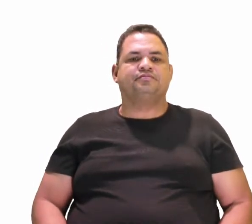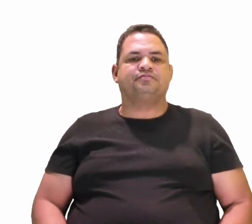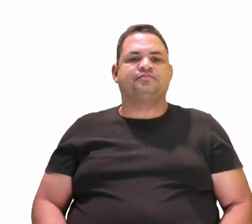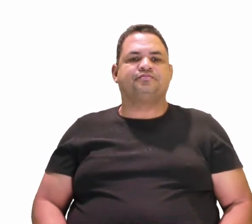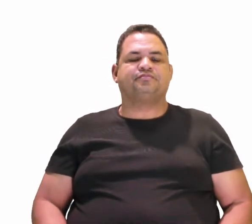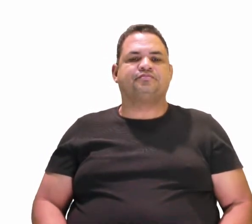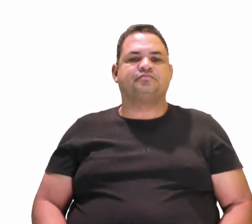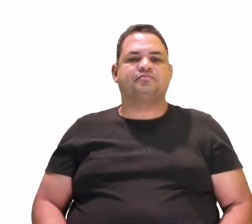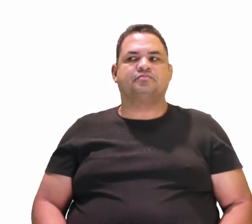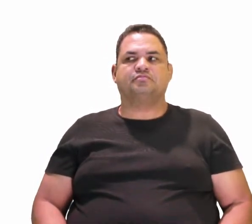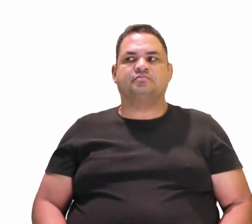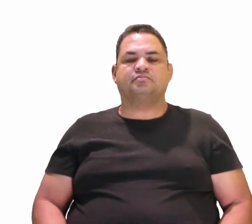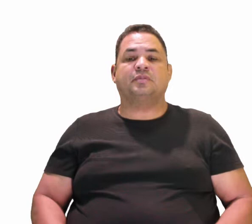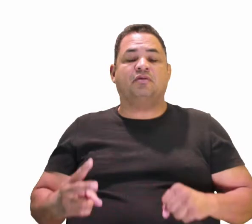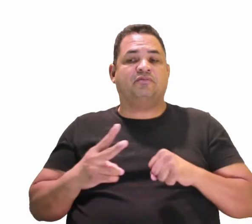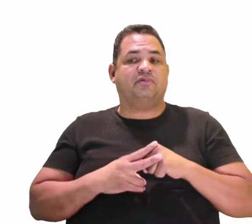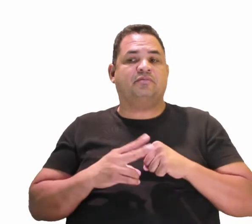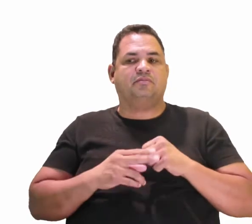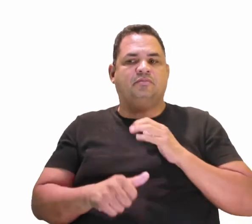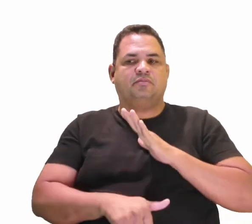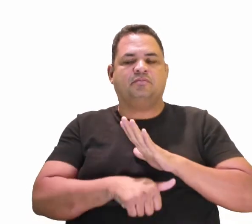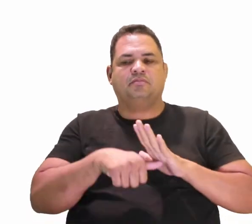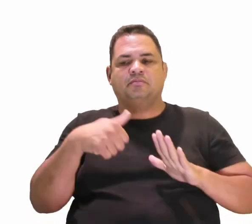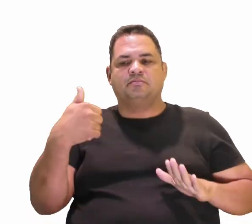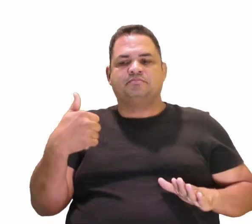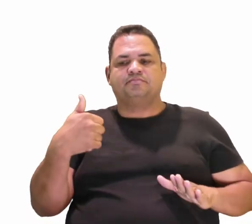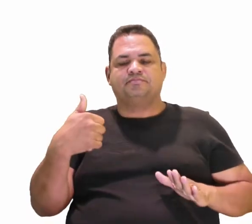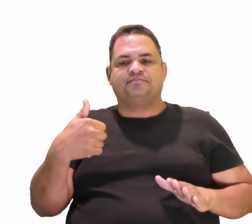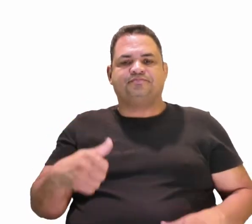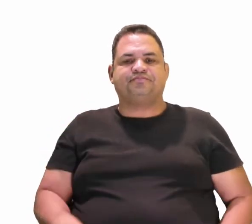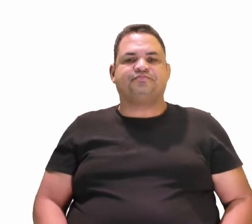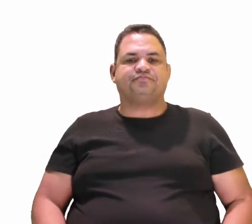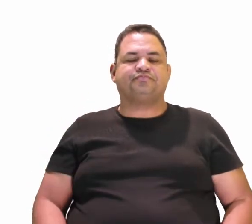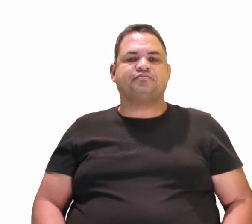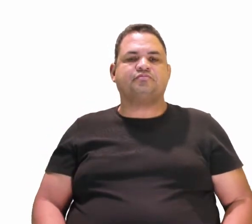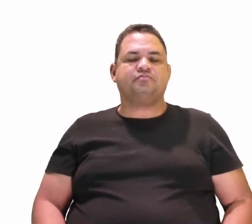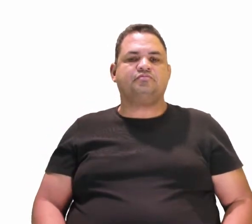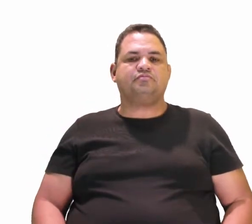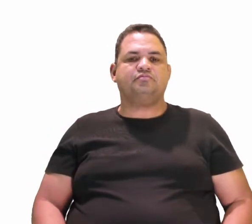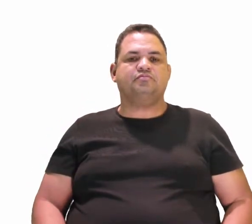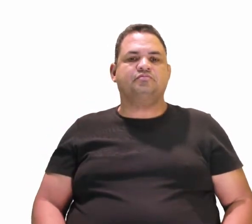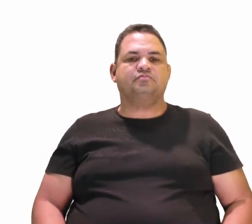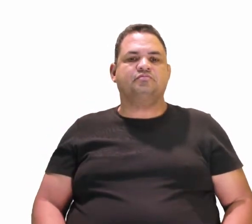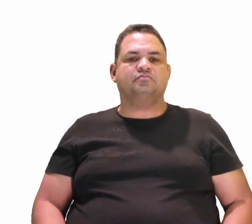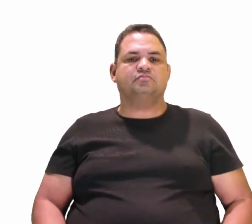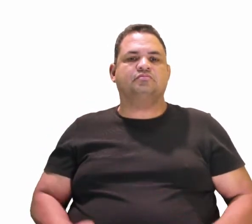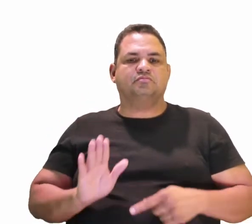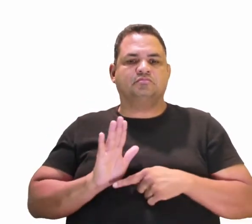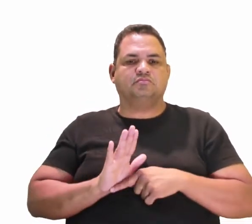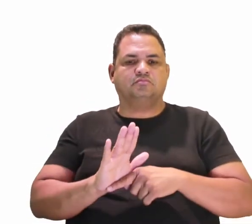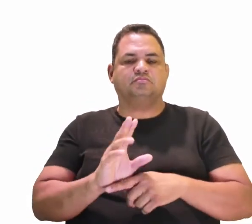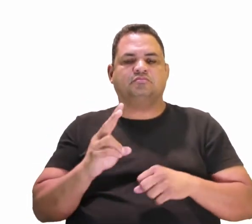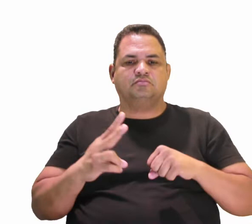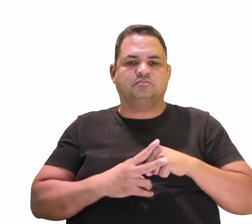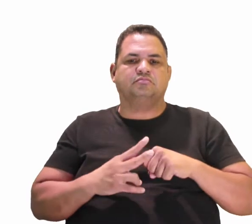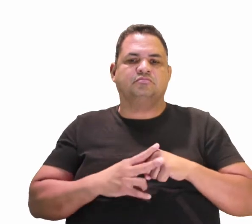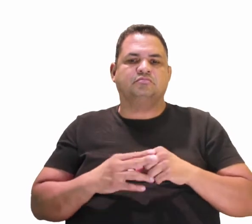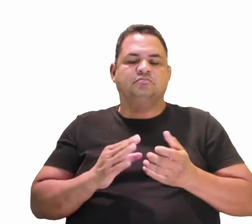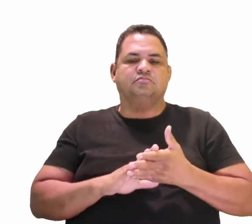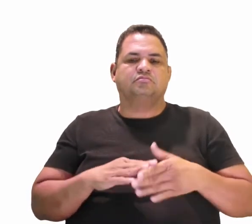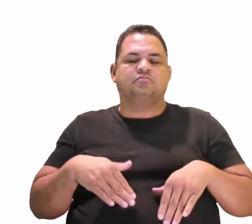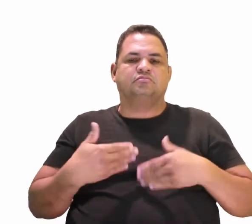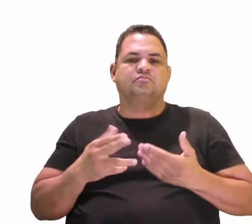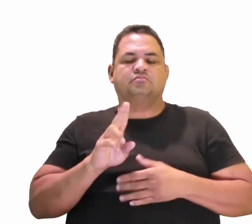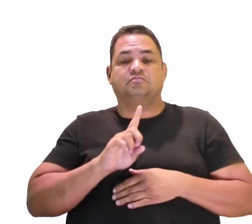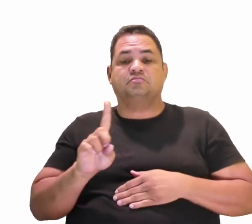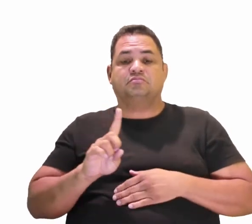frase é o meu verbo. Ou então o meu verbo auxiliar com a partícula negativa not, quando é uma questão de negação. A